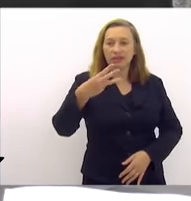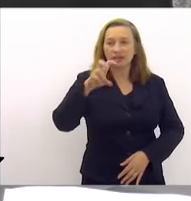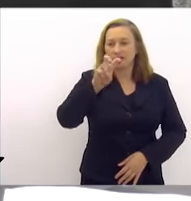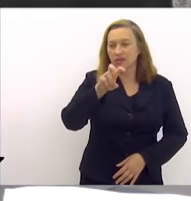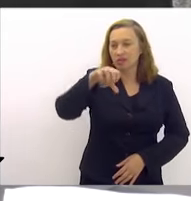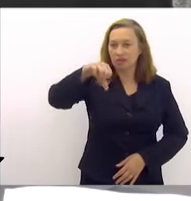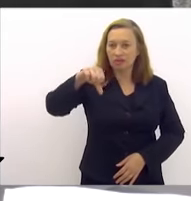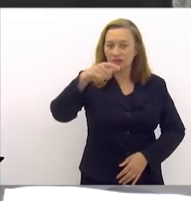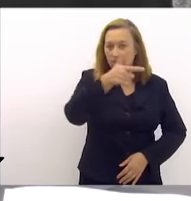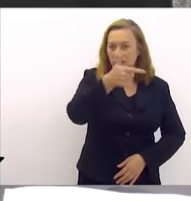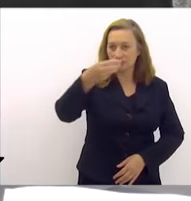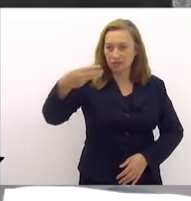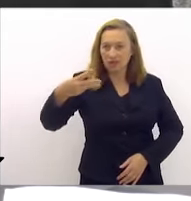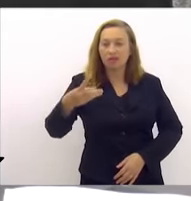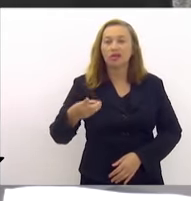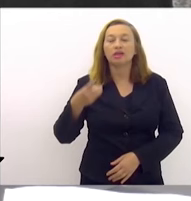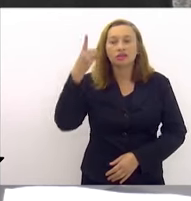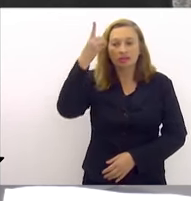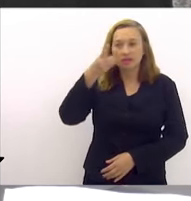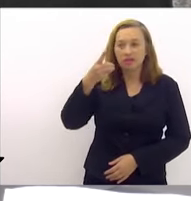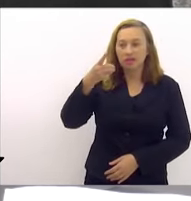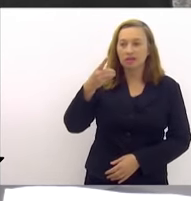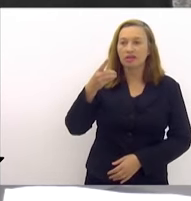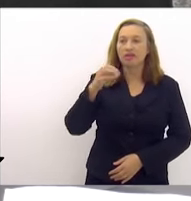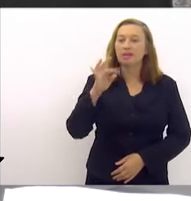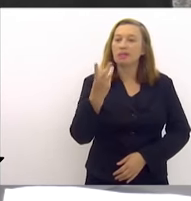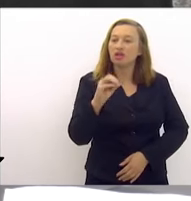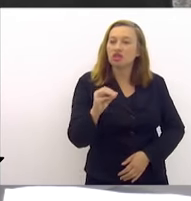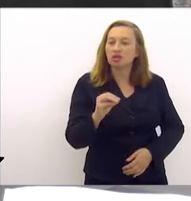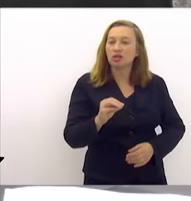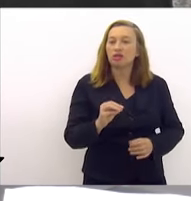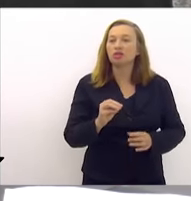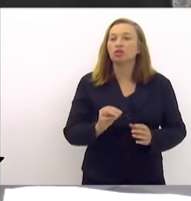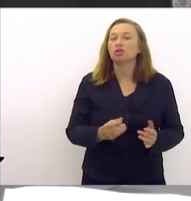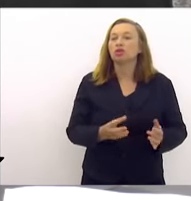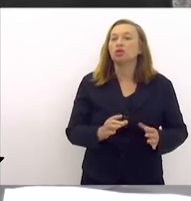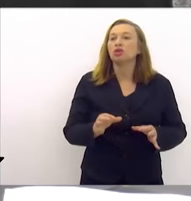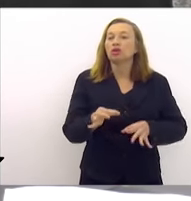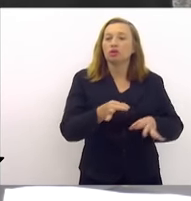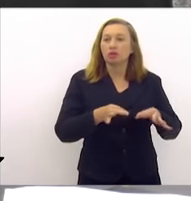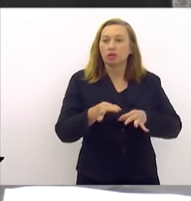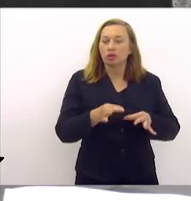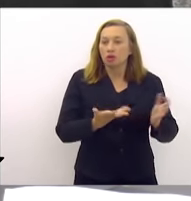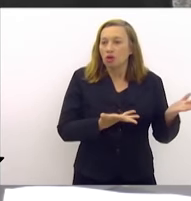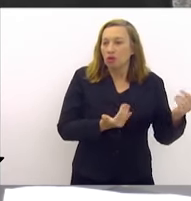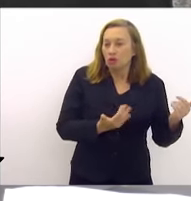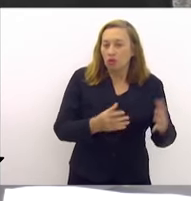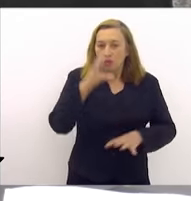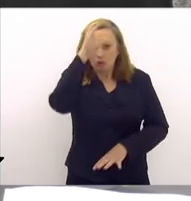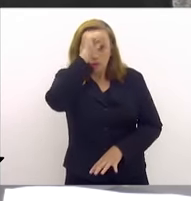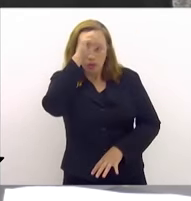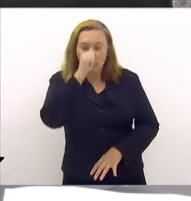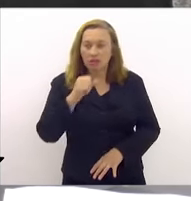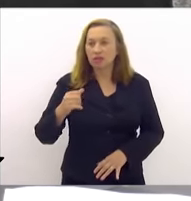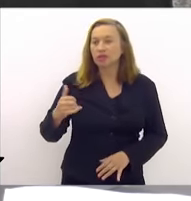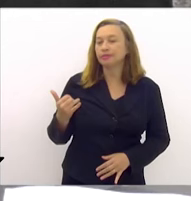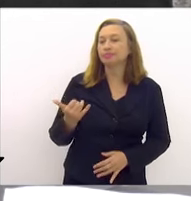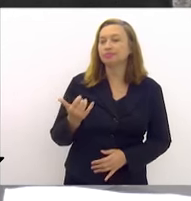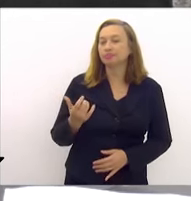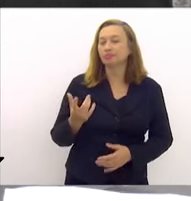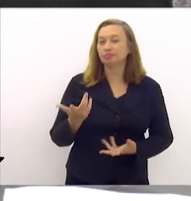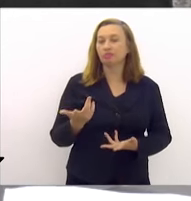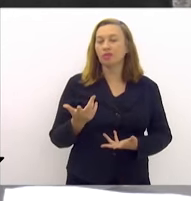deputado Chico Machado, que dispõe sobre a inclusão de vagas prioritárias no programa Jovem Aprendiz para órfãos abrigados com 18 anos que não tenham